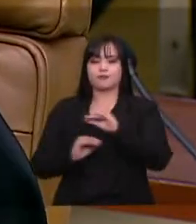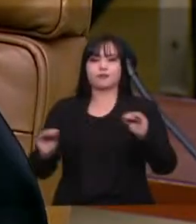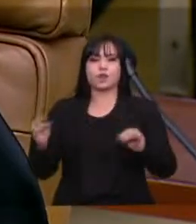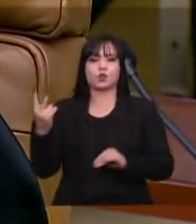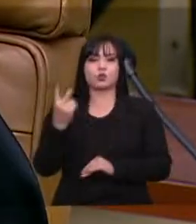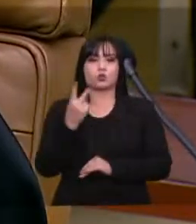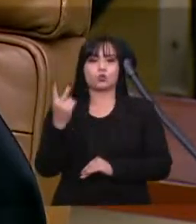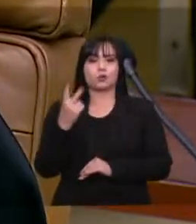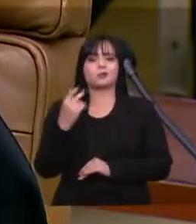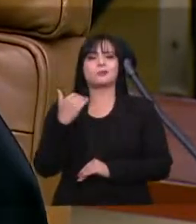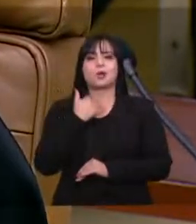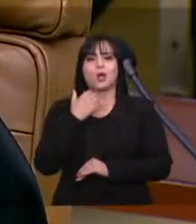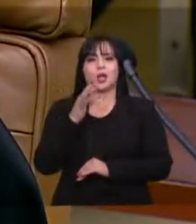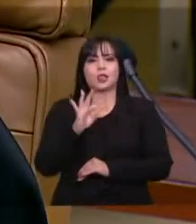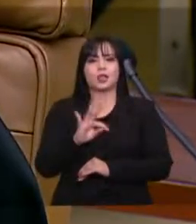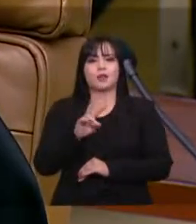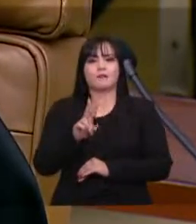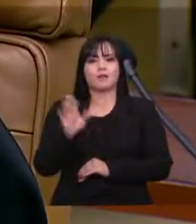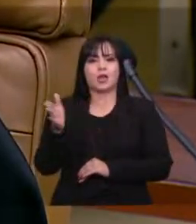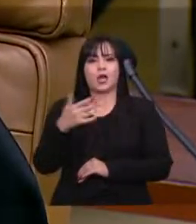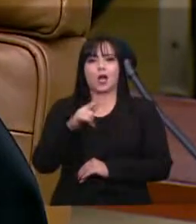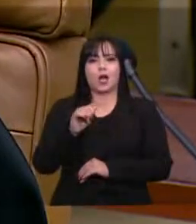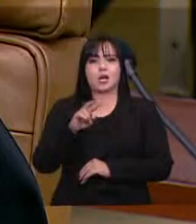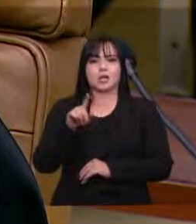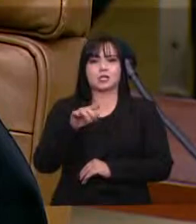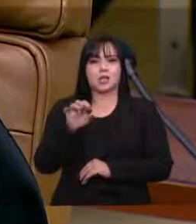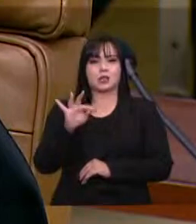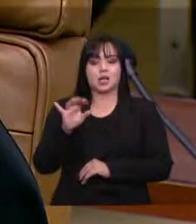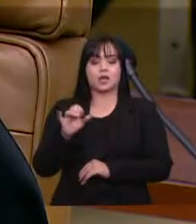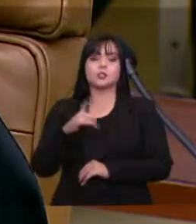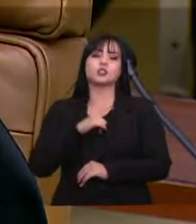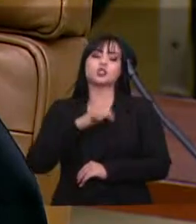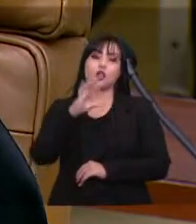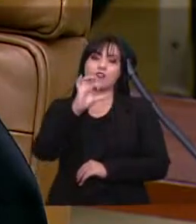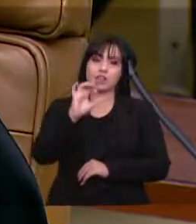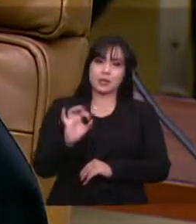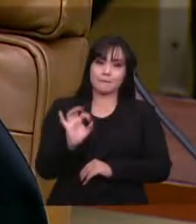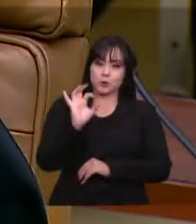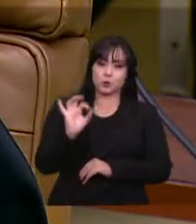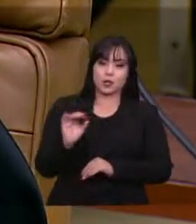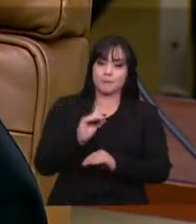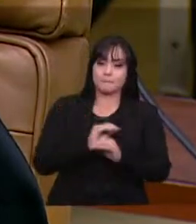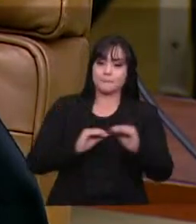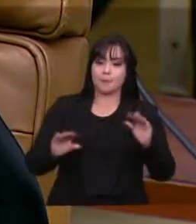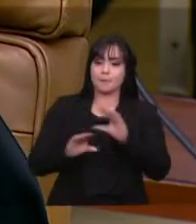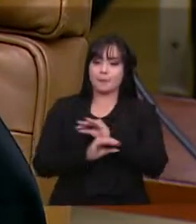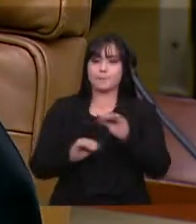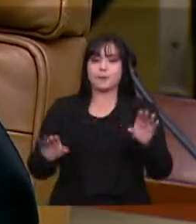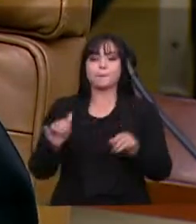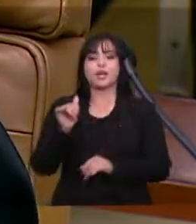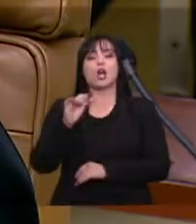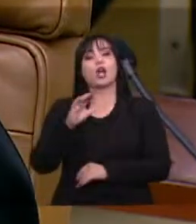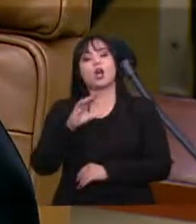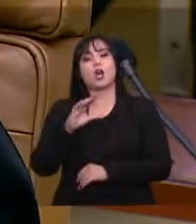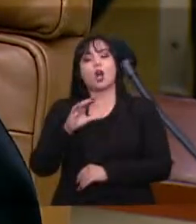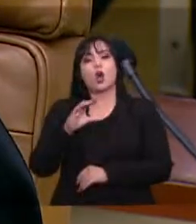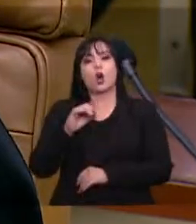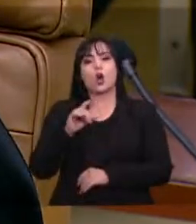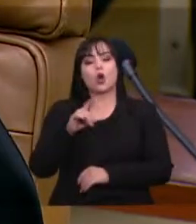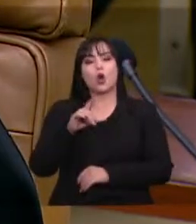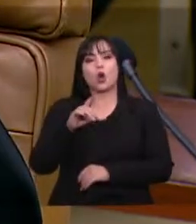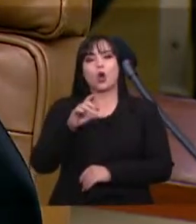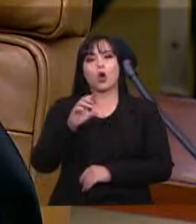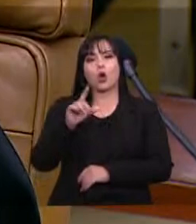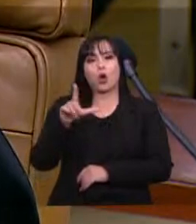contas da TV Gazeta e 90% dele foi repassado para quantas de Collor e sua esposa eu estou